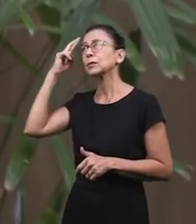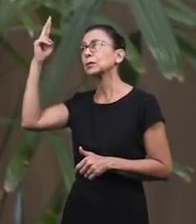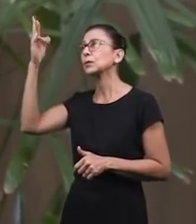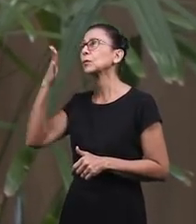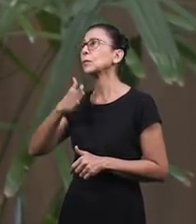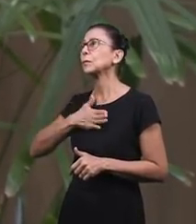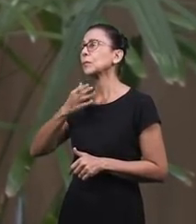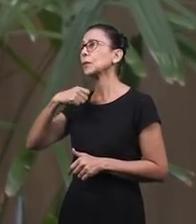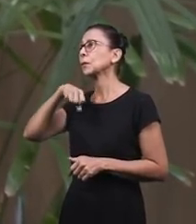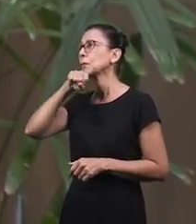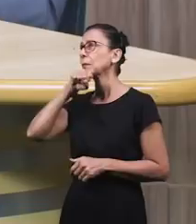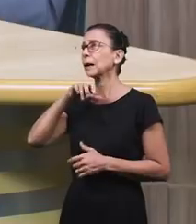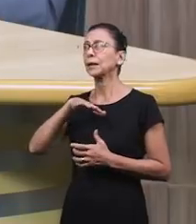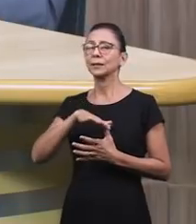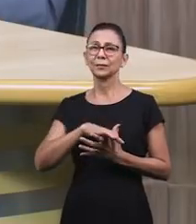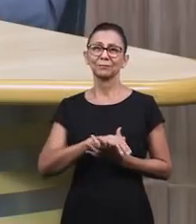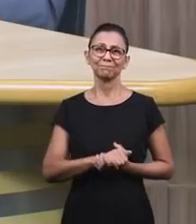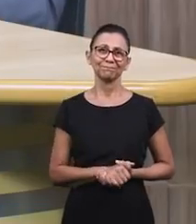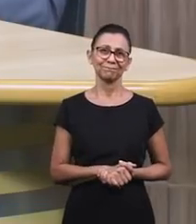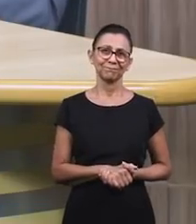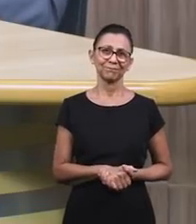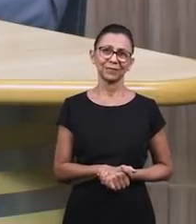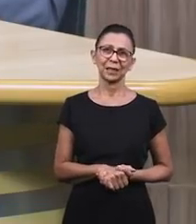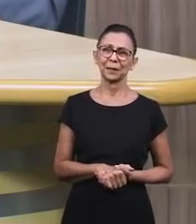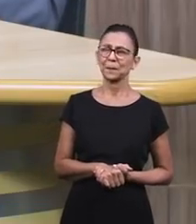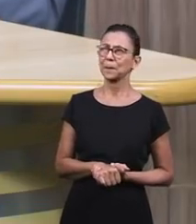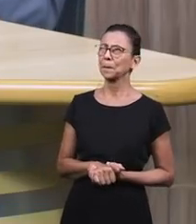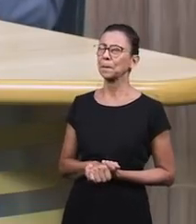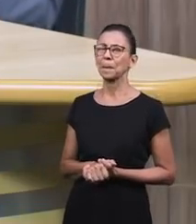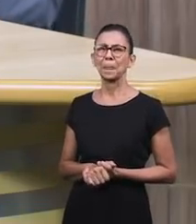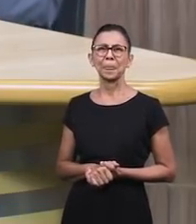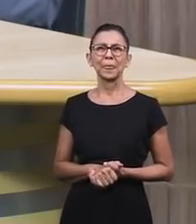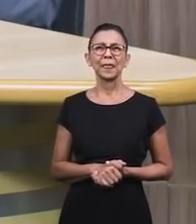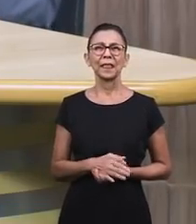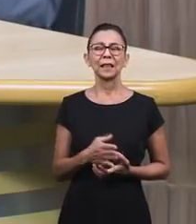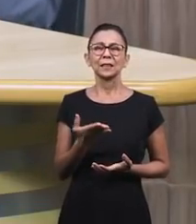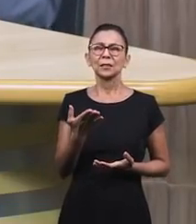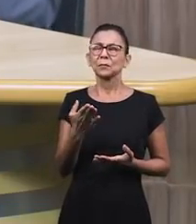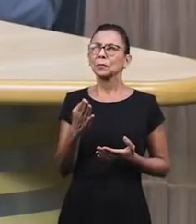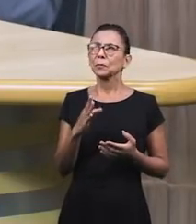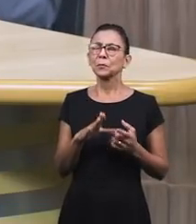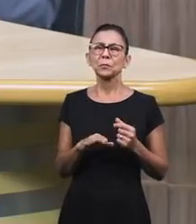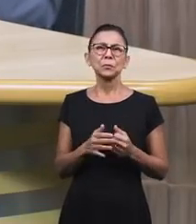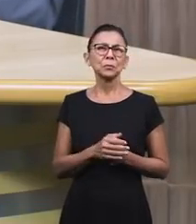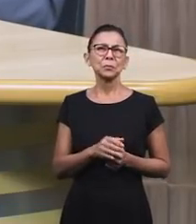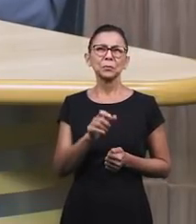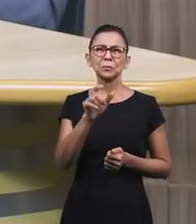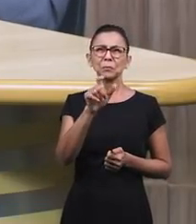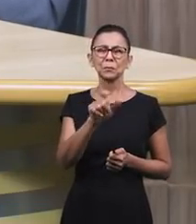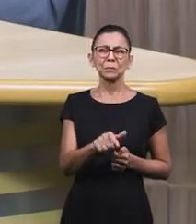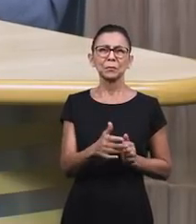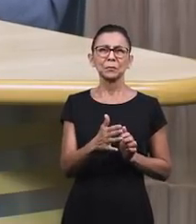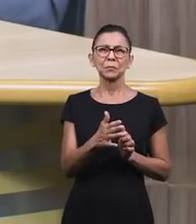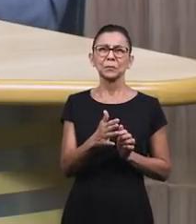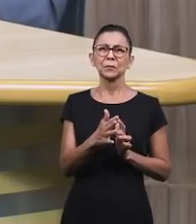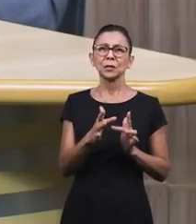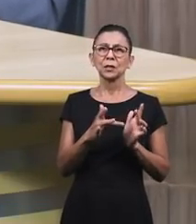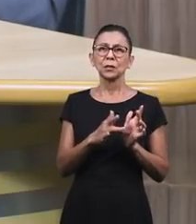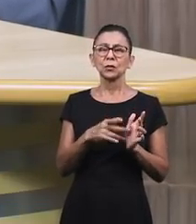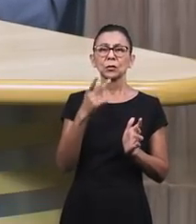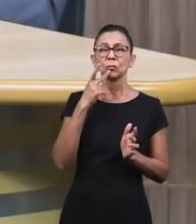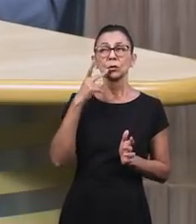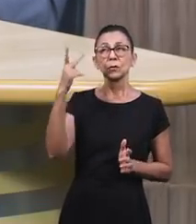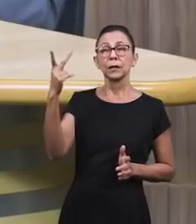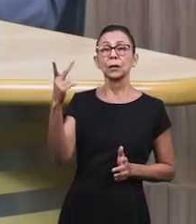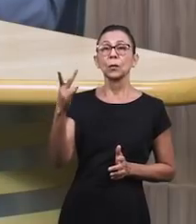não, bom é o Pai. Ele faz expressão, mas por que o Pai é bom? Jesus não se qualificou de bom, mas o Pai que é bom. Porque